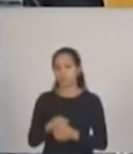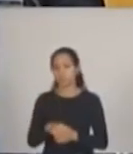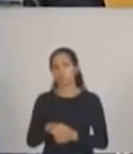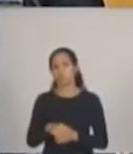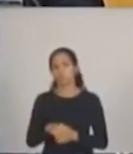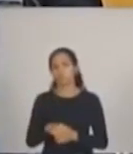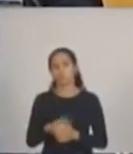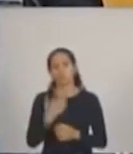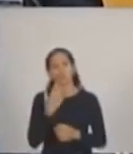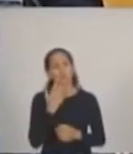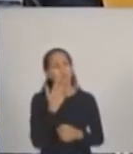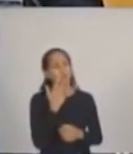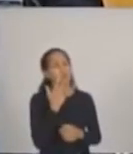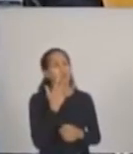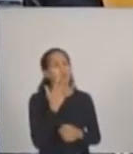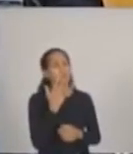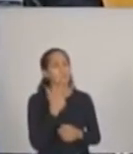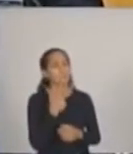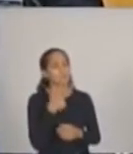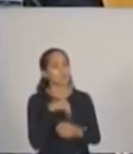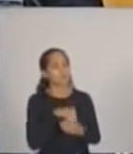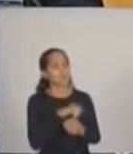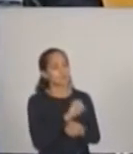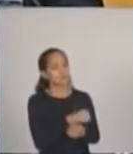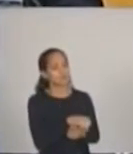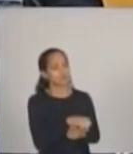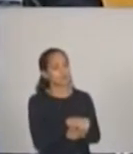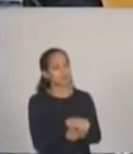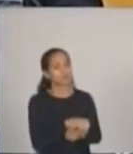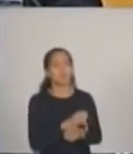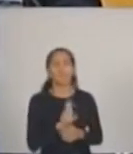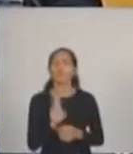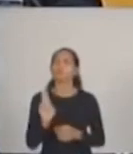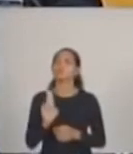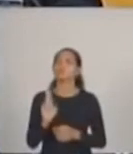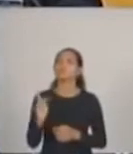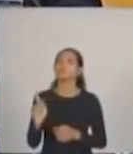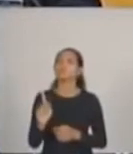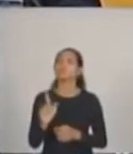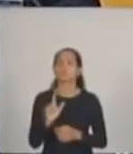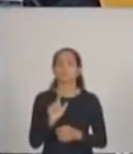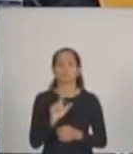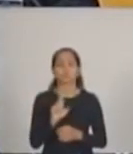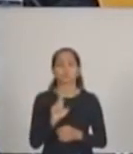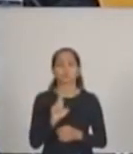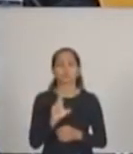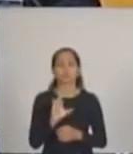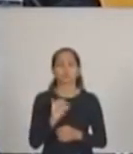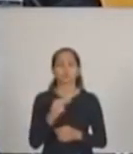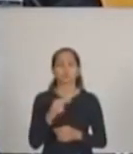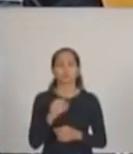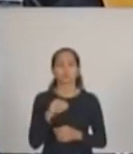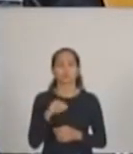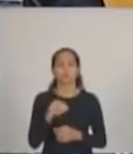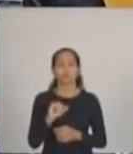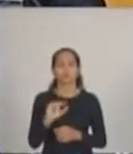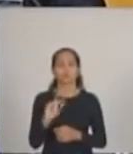eu quero registrar meu voto, sim, tá? Qual deputado, por favor? Luciano Machado, isso. Né?